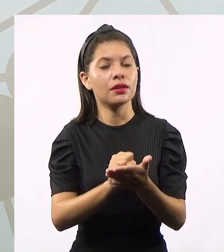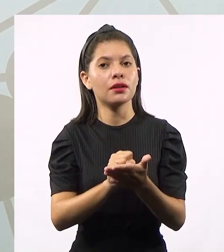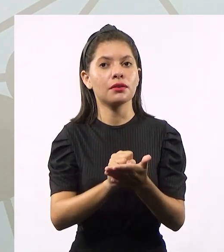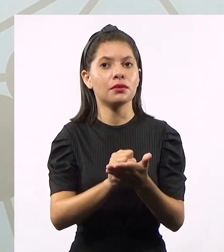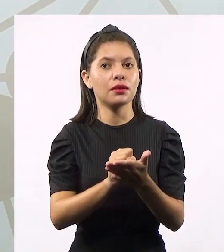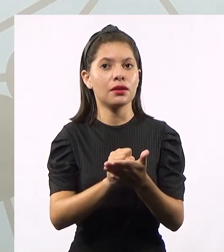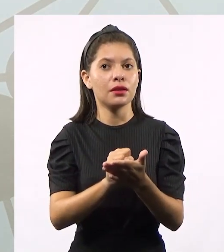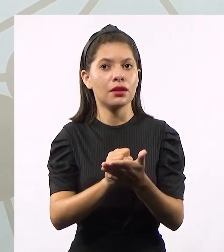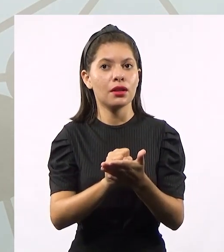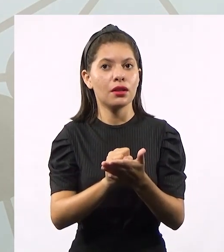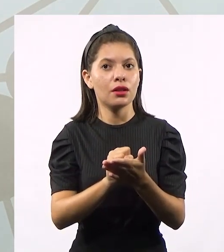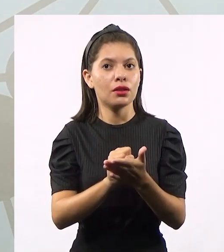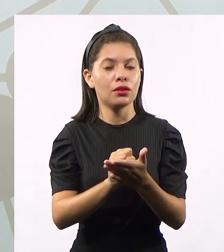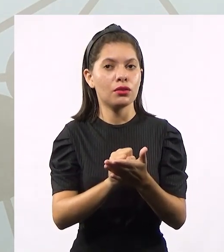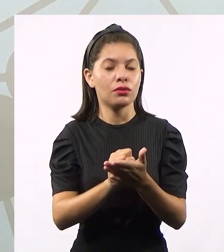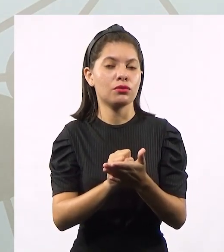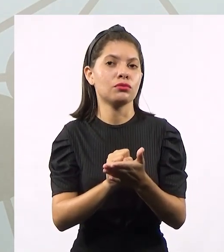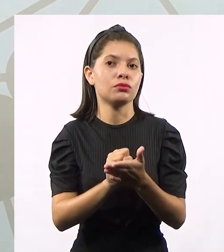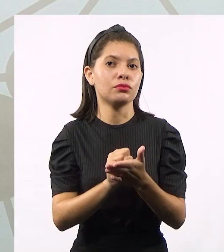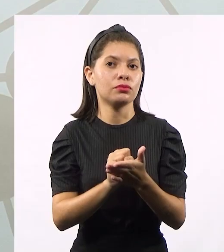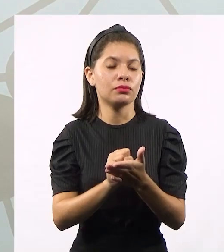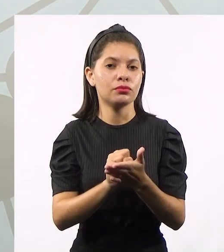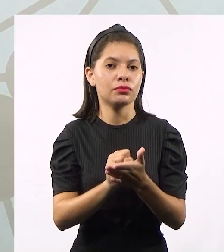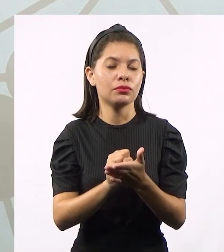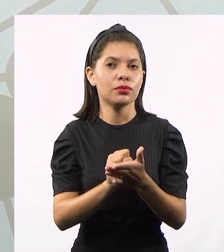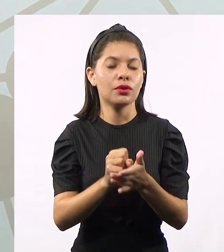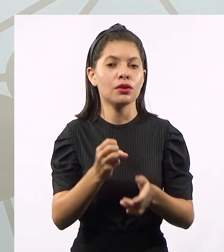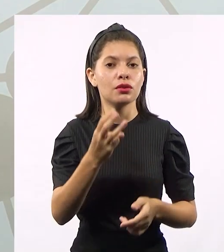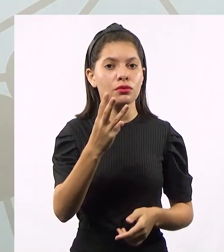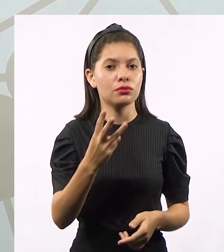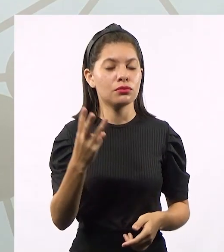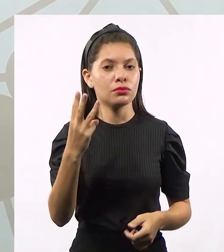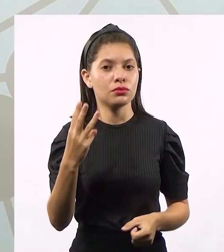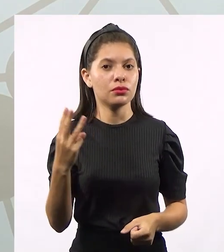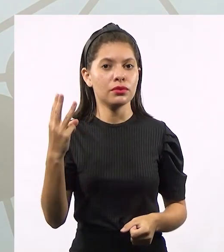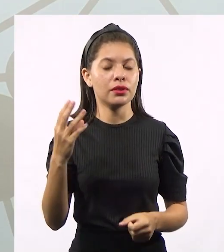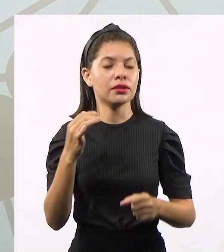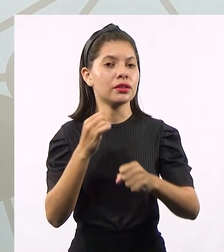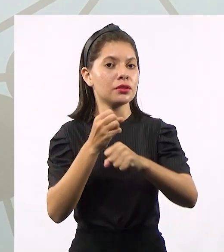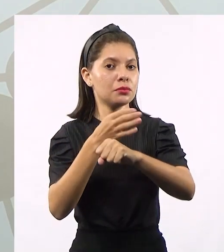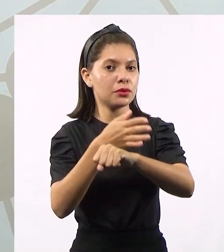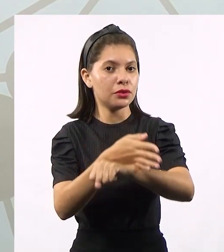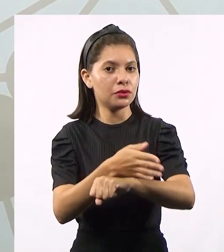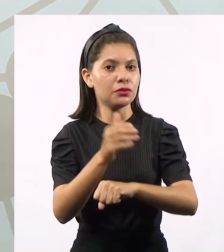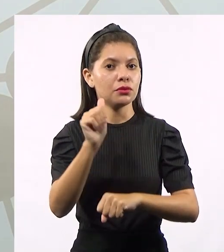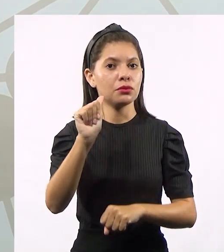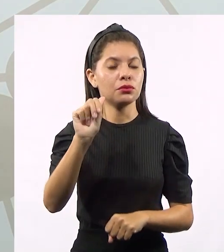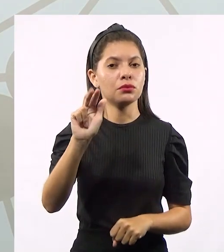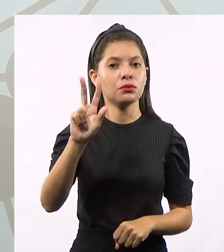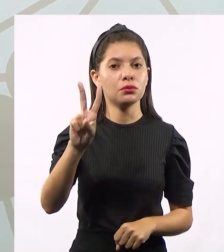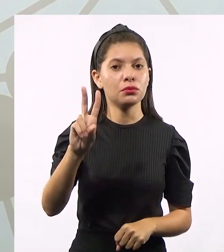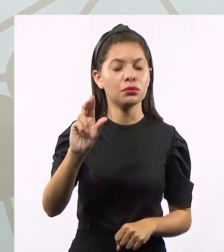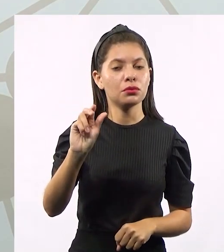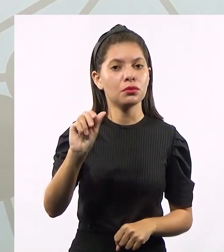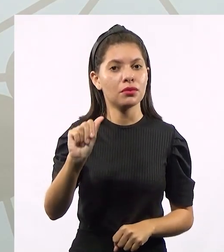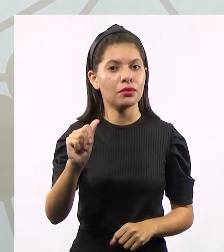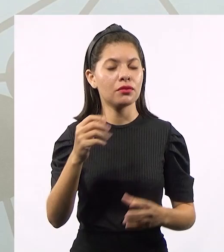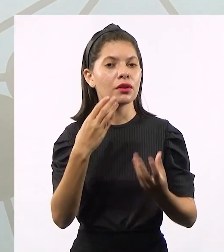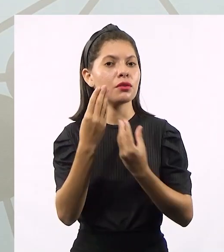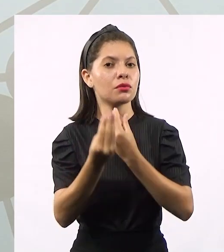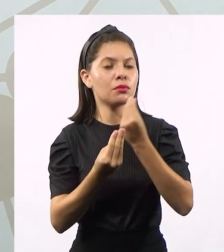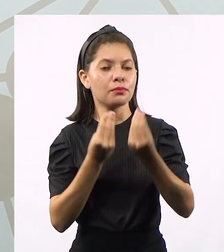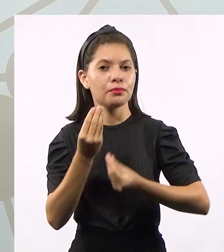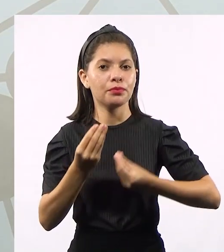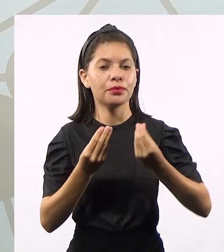Gmail, digamos assim. E está disponível já no AVA um material, uma apostila de como você faz. É natural que